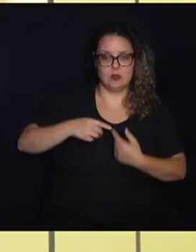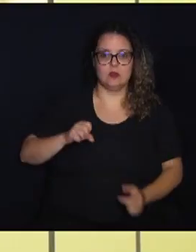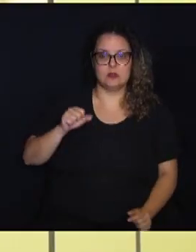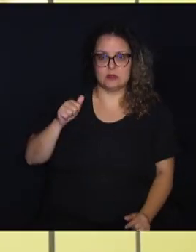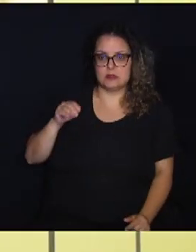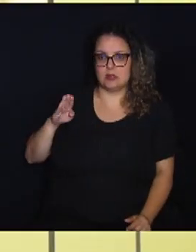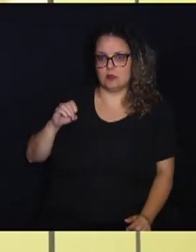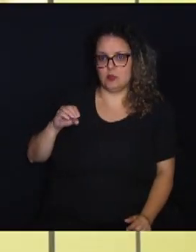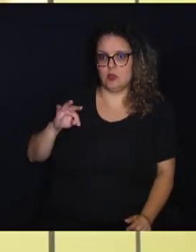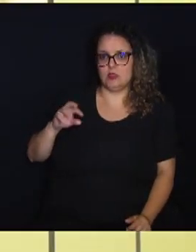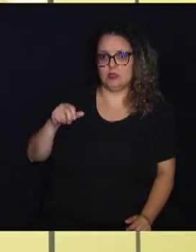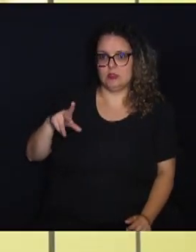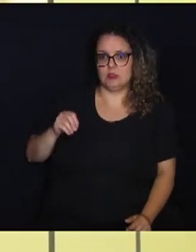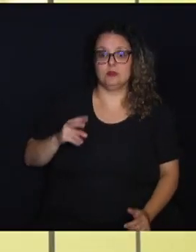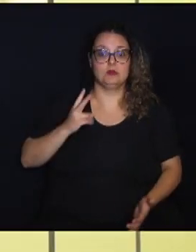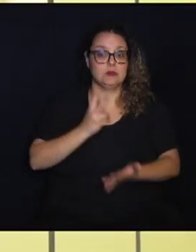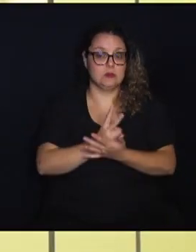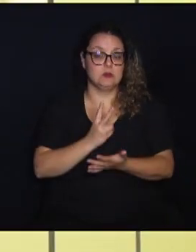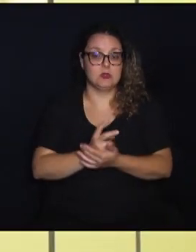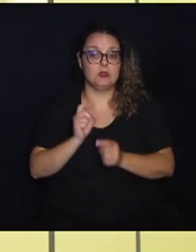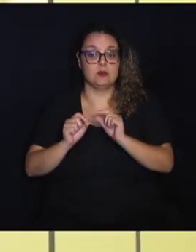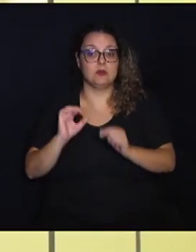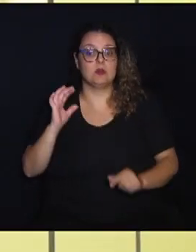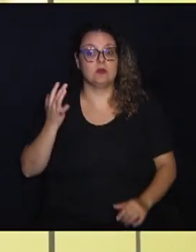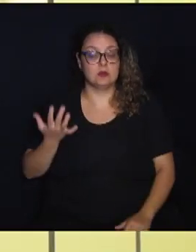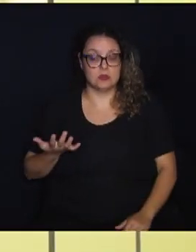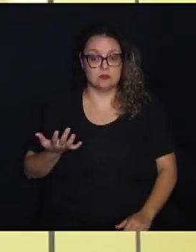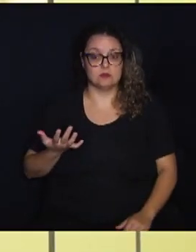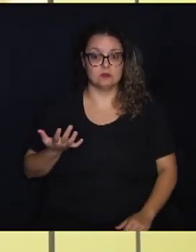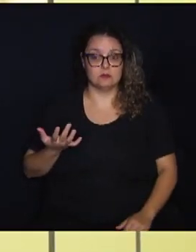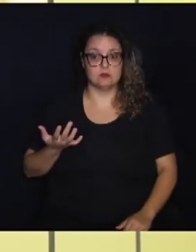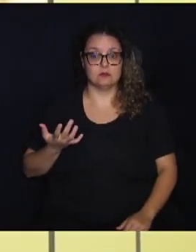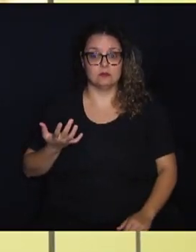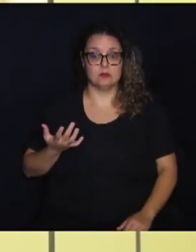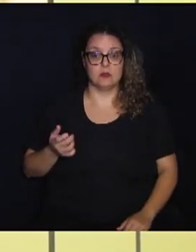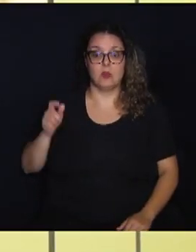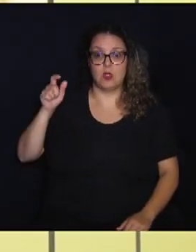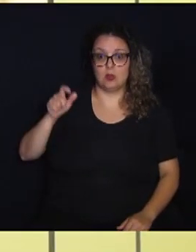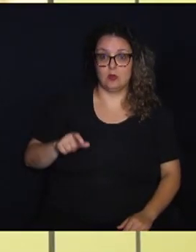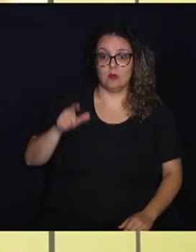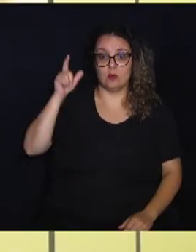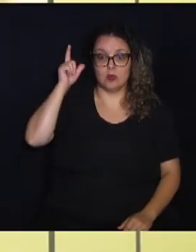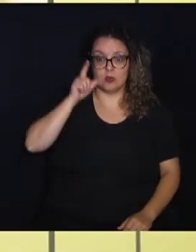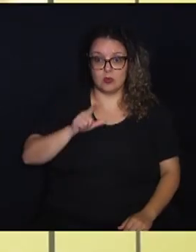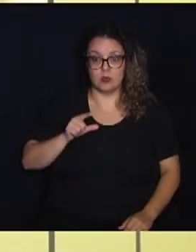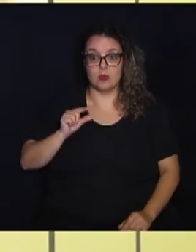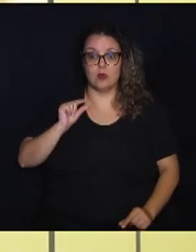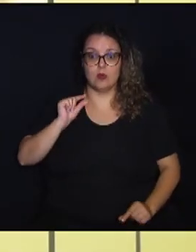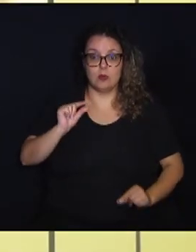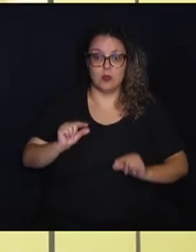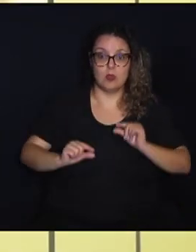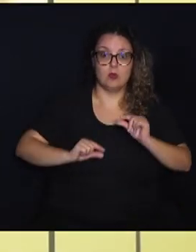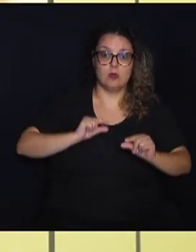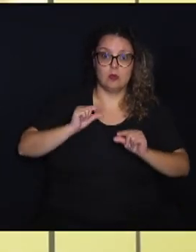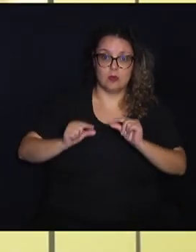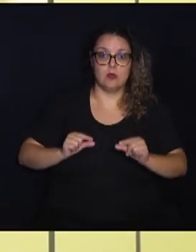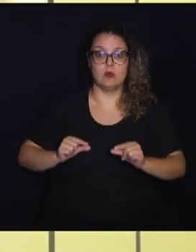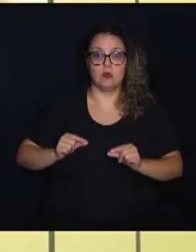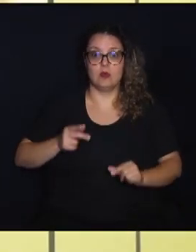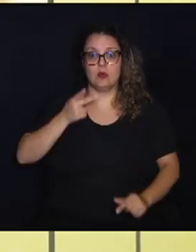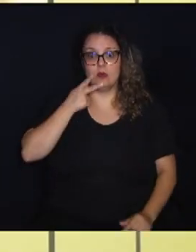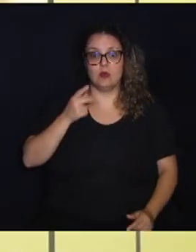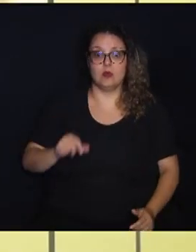todo. E aí o que acontece? A pessoa que consegue, aos poucos, eu falo os primeiros